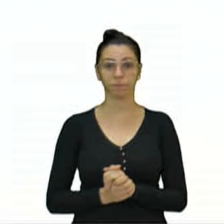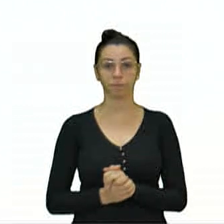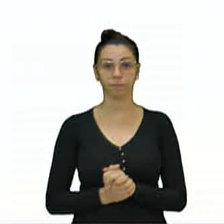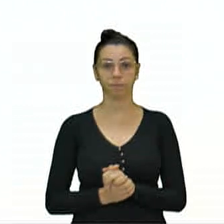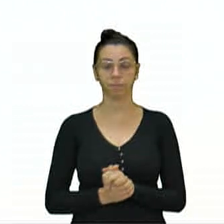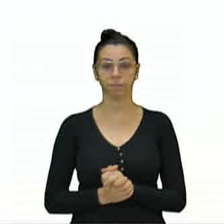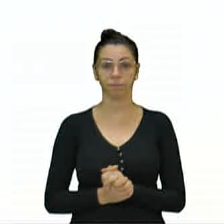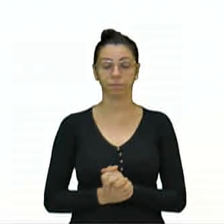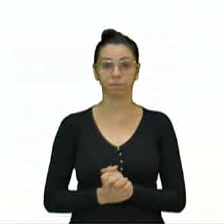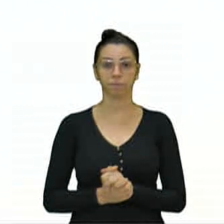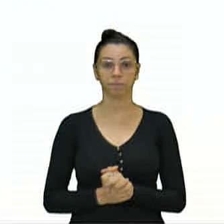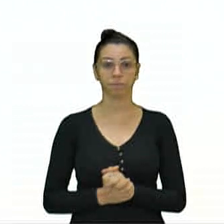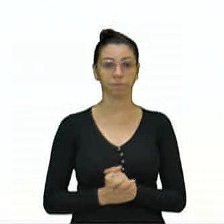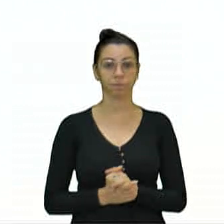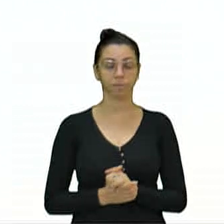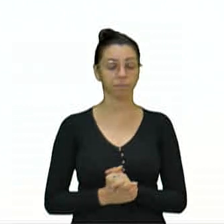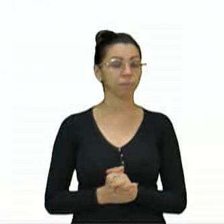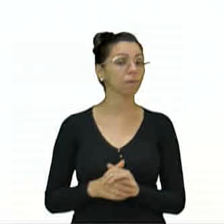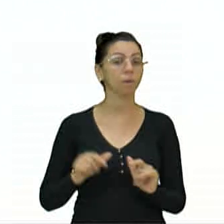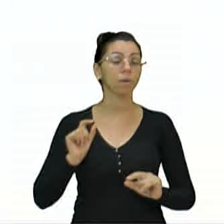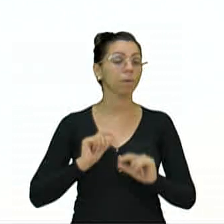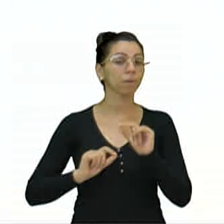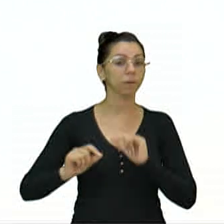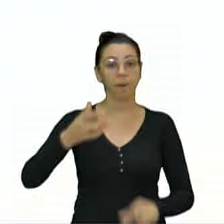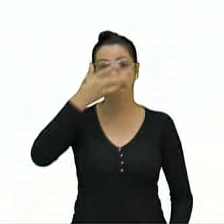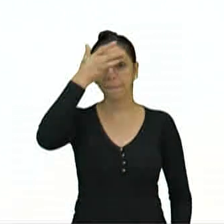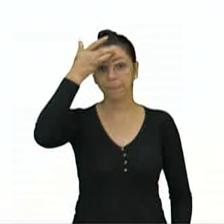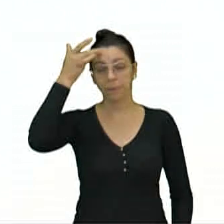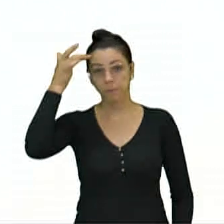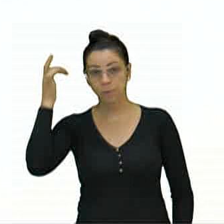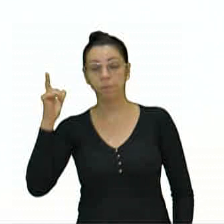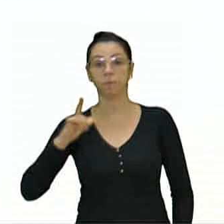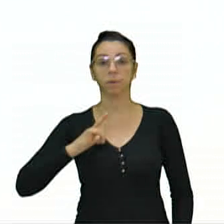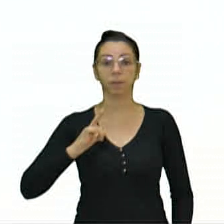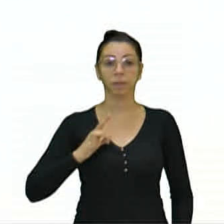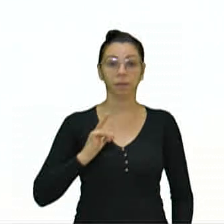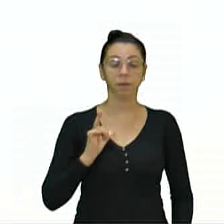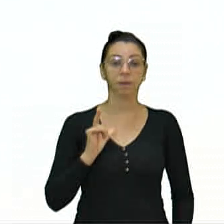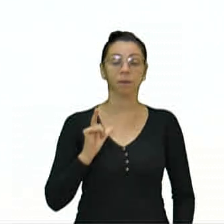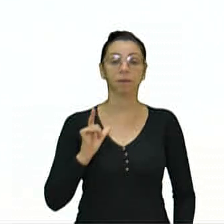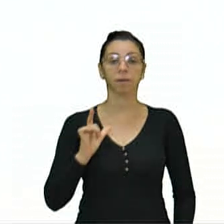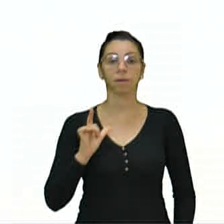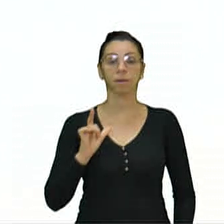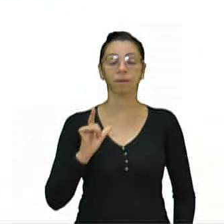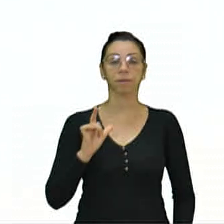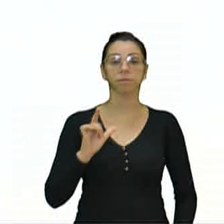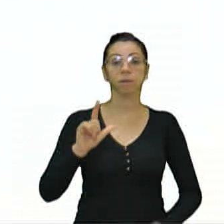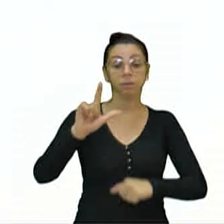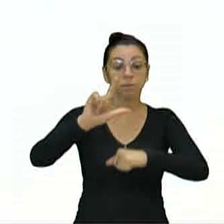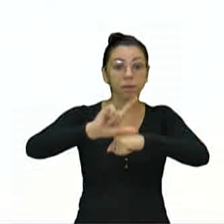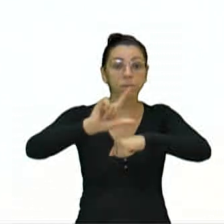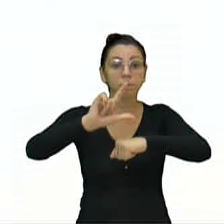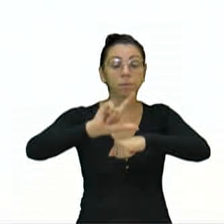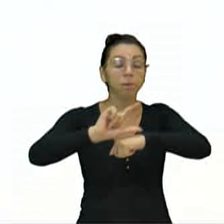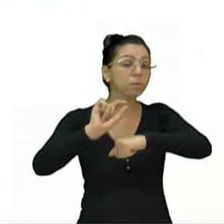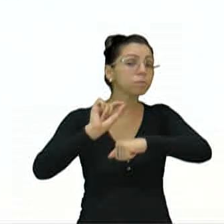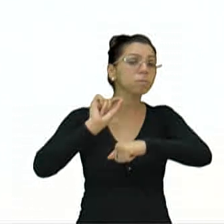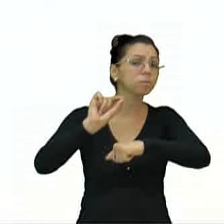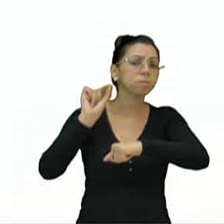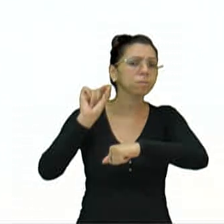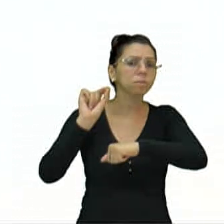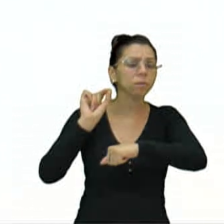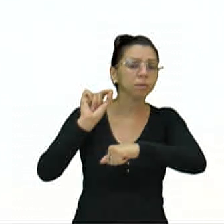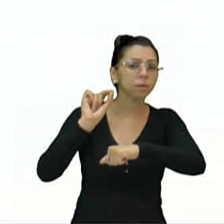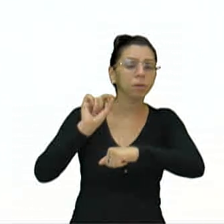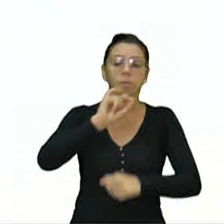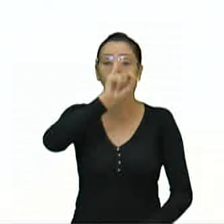other mediums. Então, o que, que os donos de negócios pensam, sobre o que, que eles questionam, é justamente sobre os benefícios de